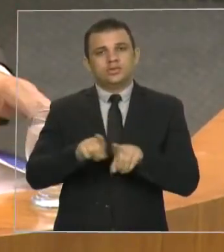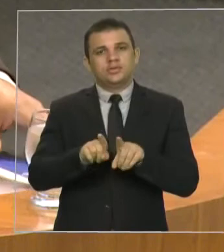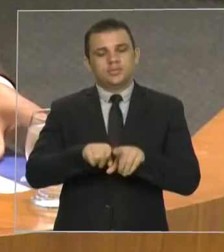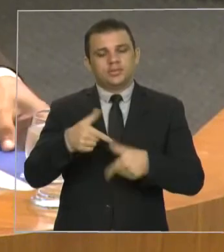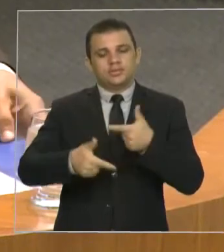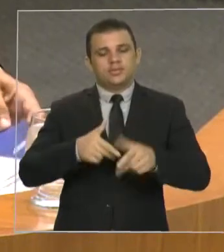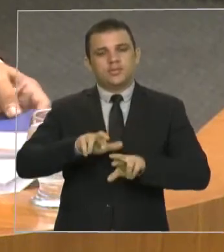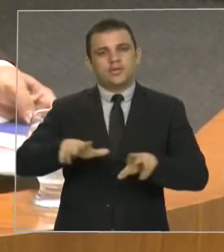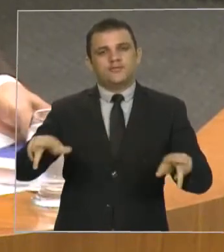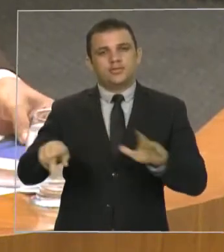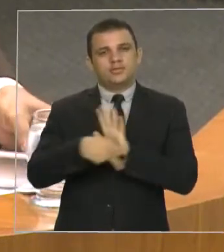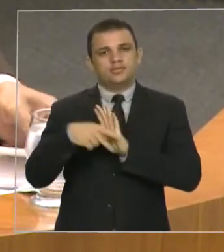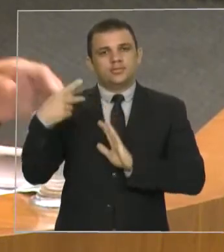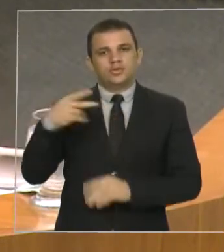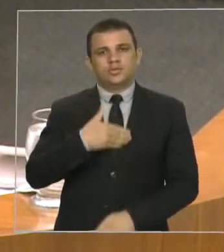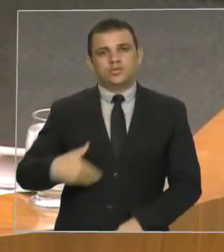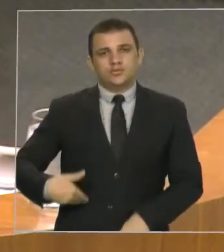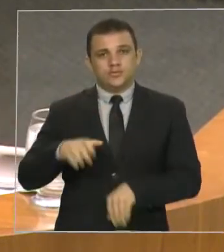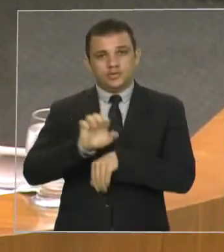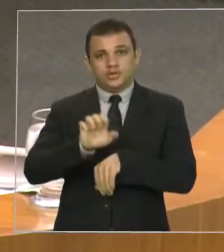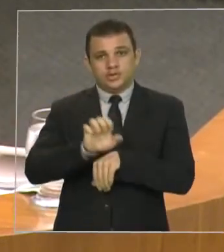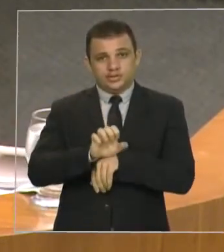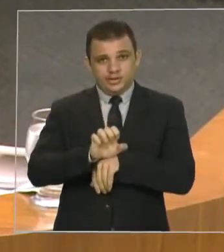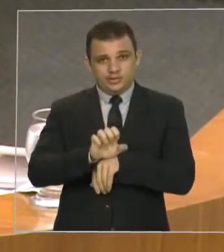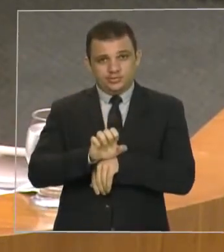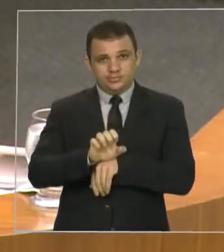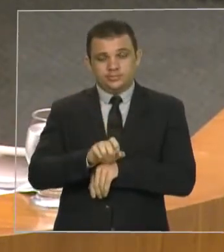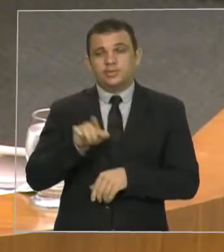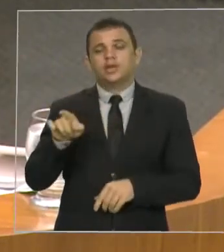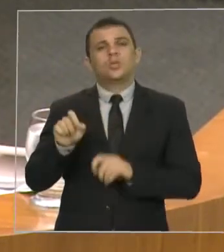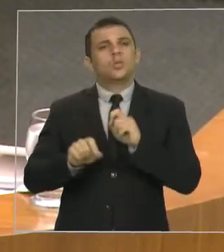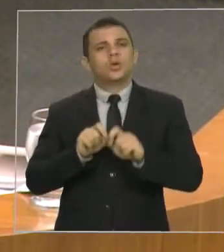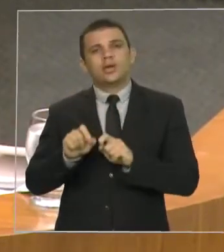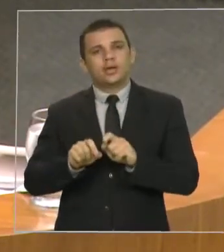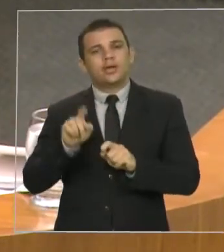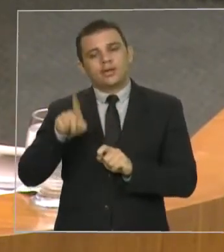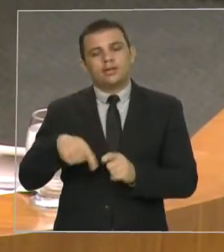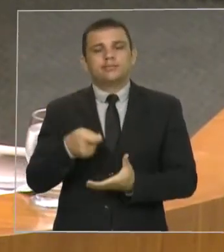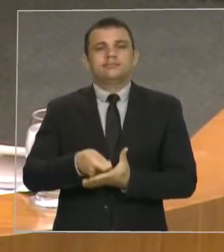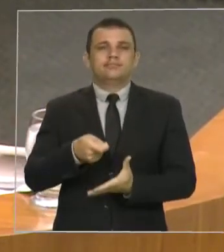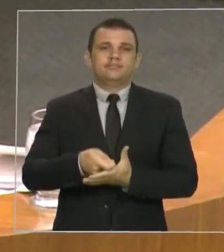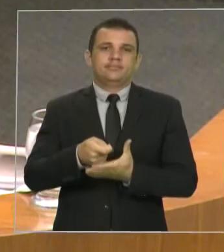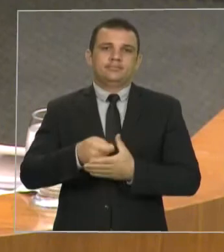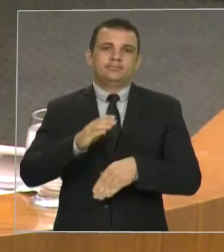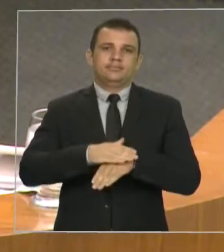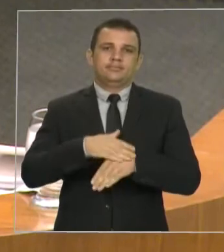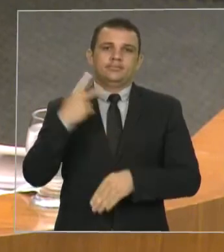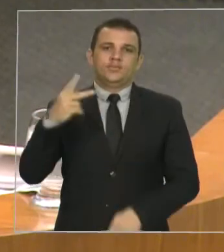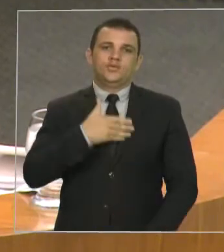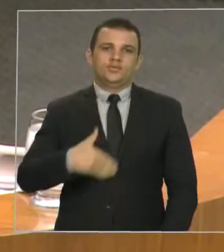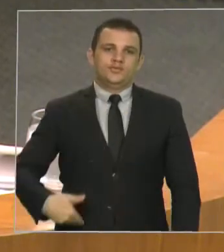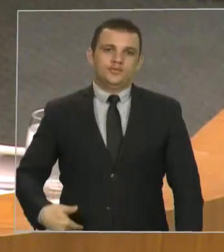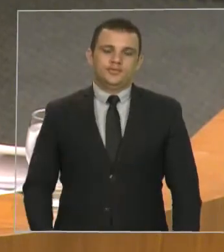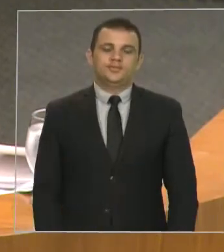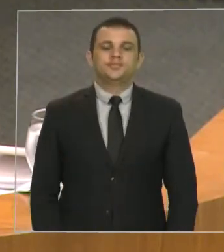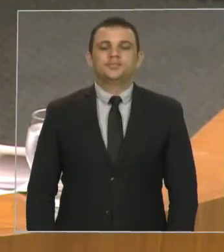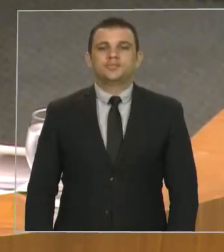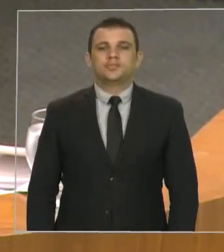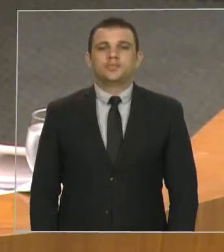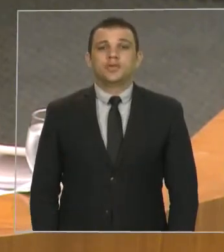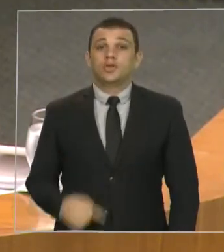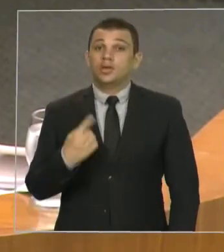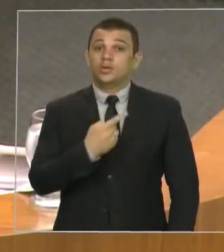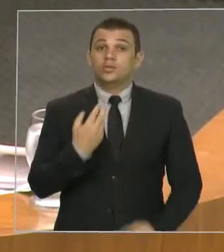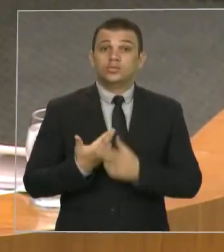ações do governo do Estado, nada mais é do que a obrigação do Executivo. Nossas